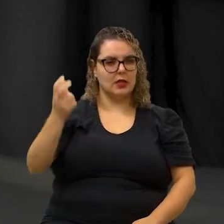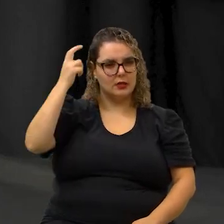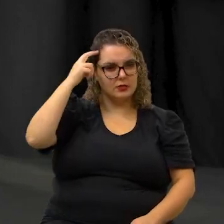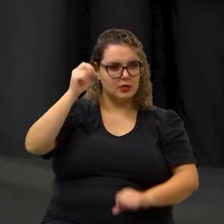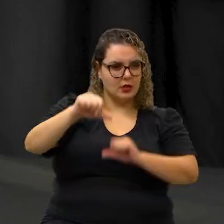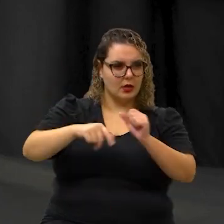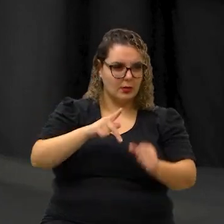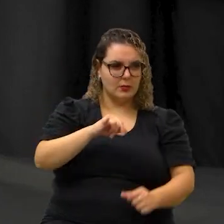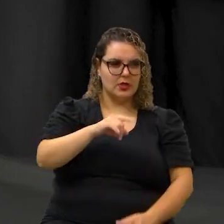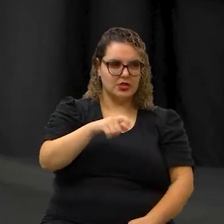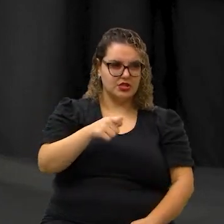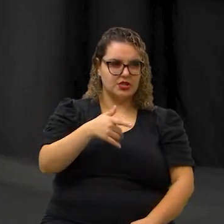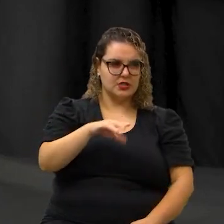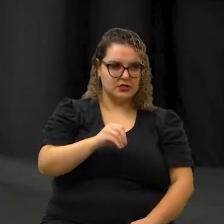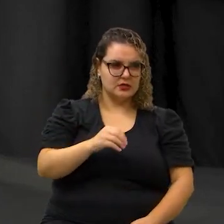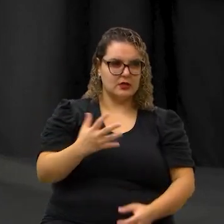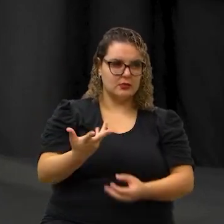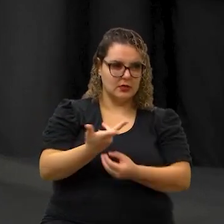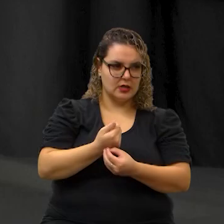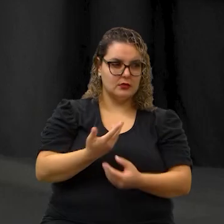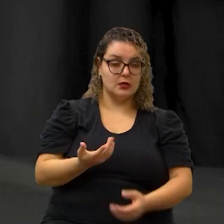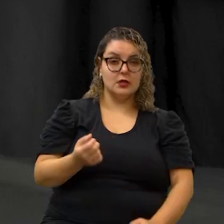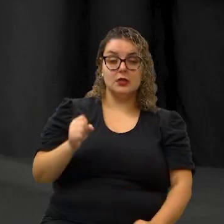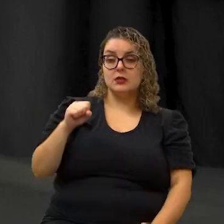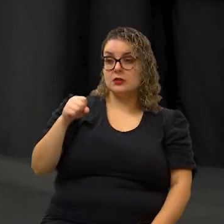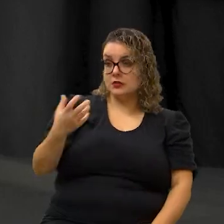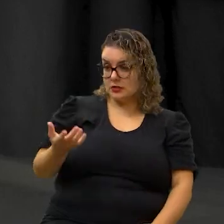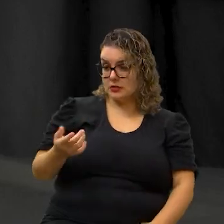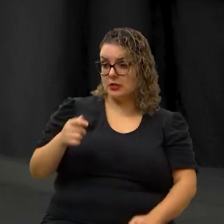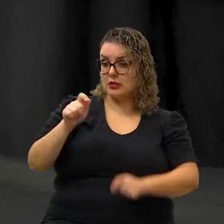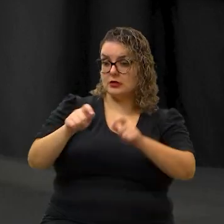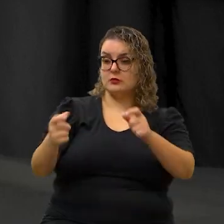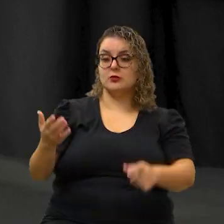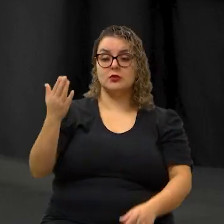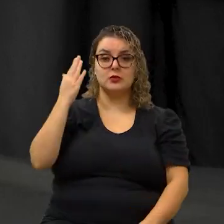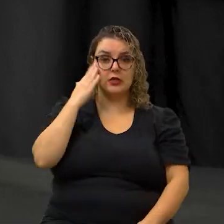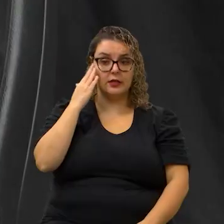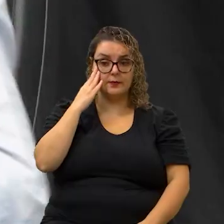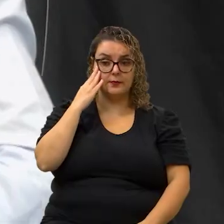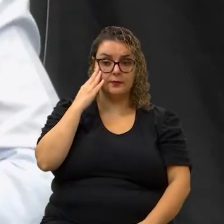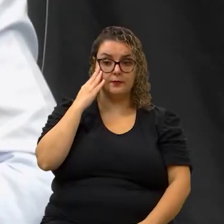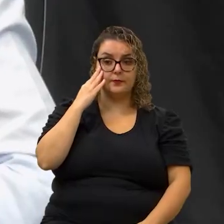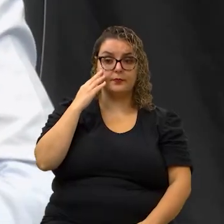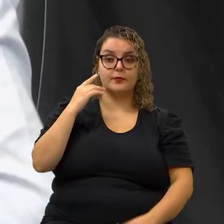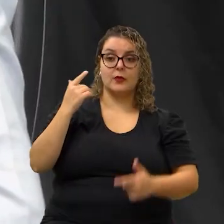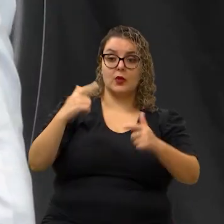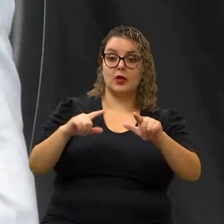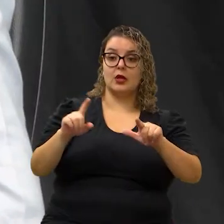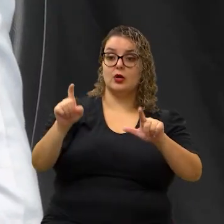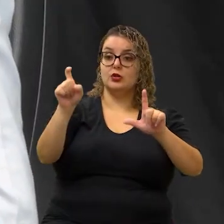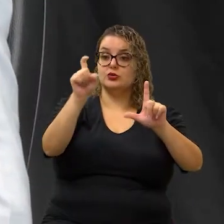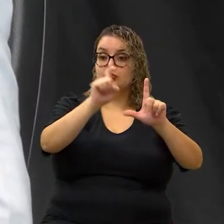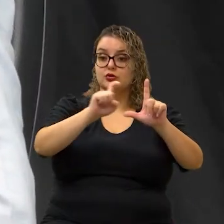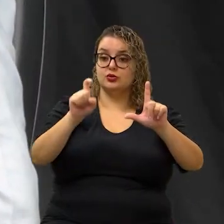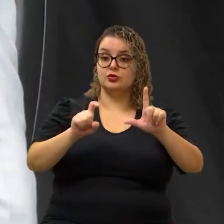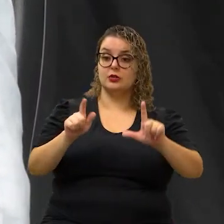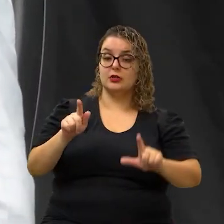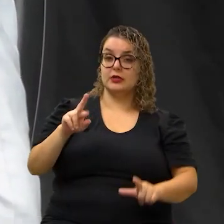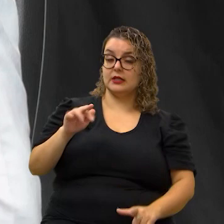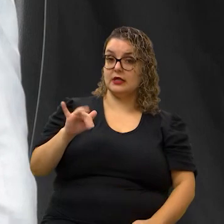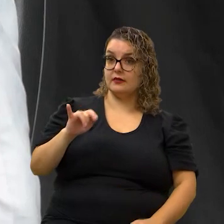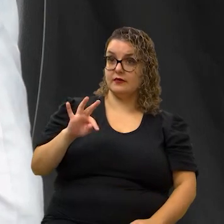a gente cria uma cultura de trocar essa pichação justamente por essa arte. As pessoas têm que entender assim, que onde